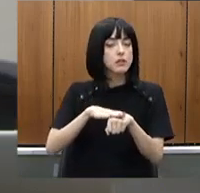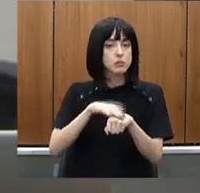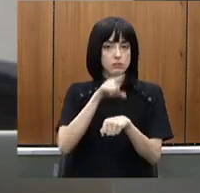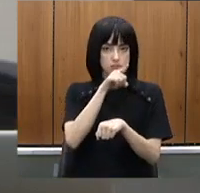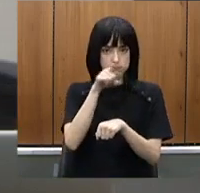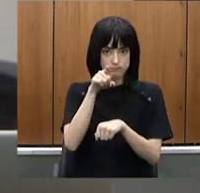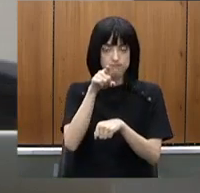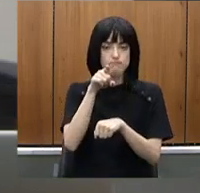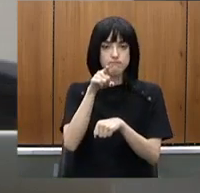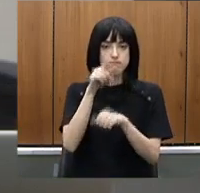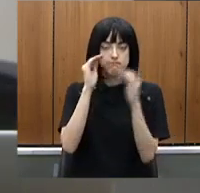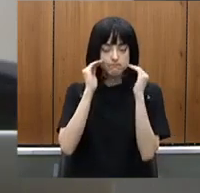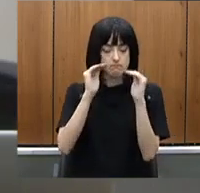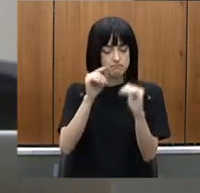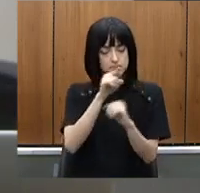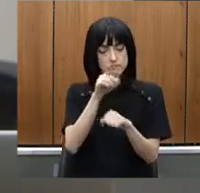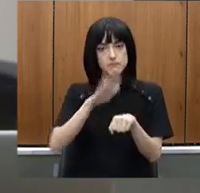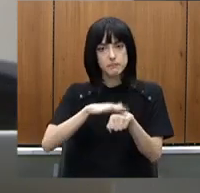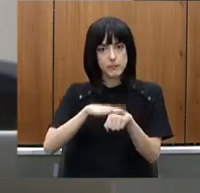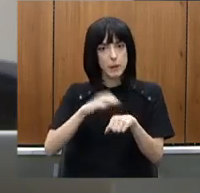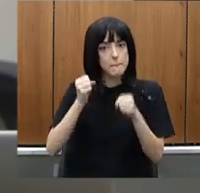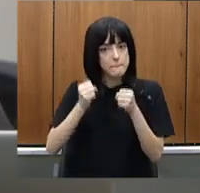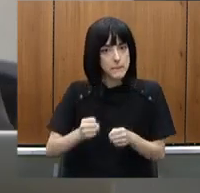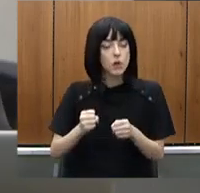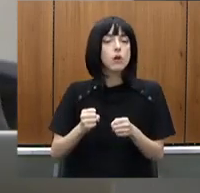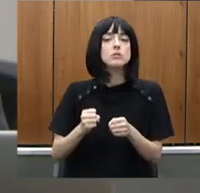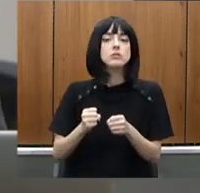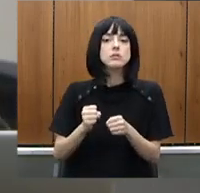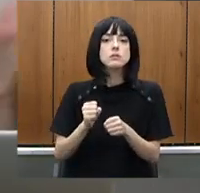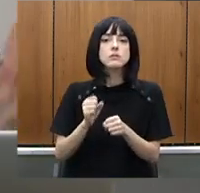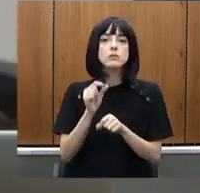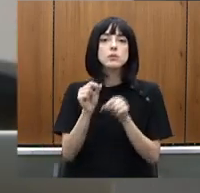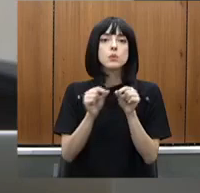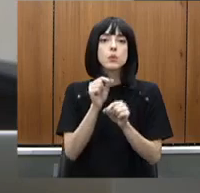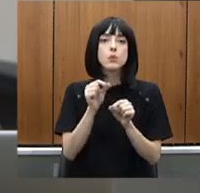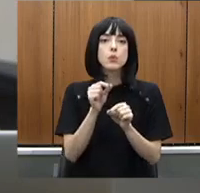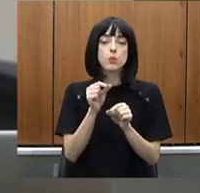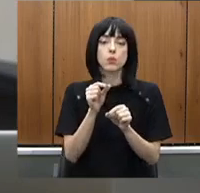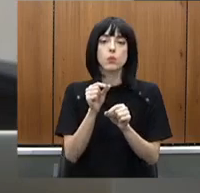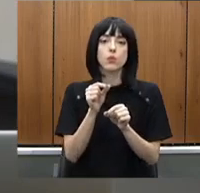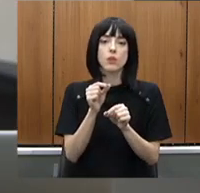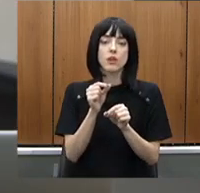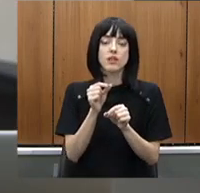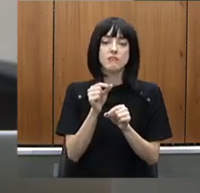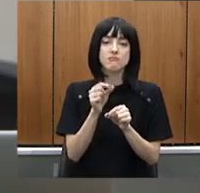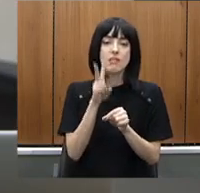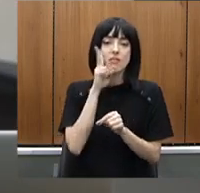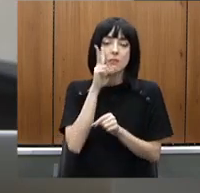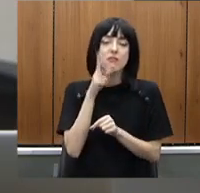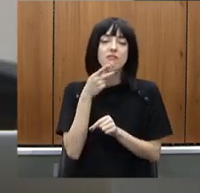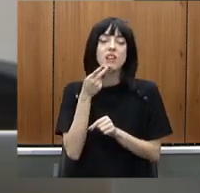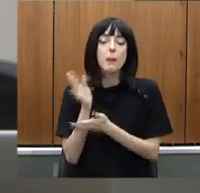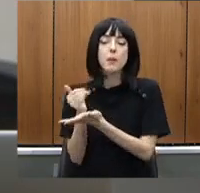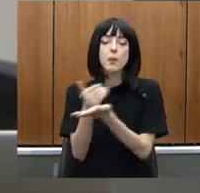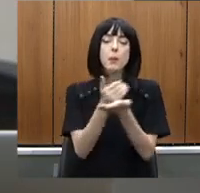Desse dessa desse montante de pessoas né Desse